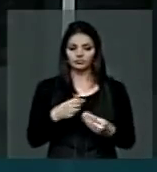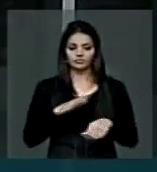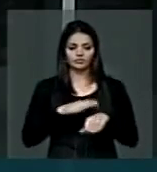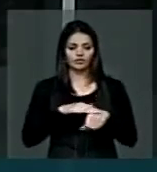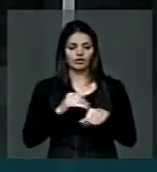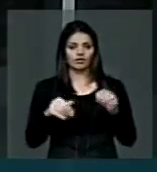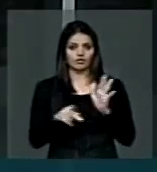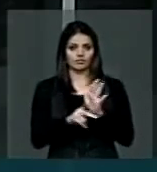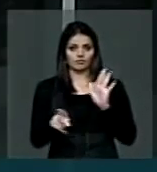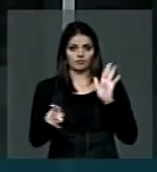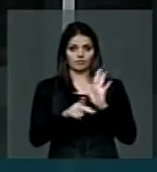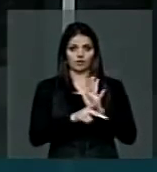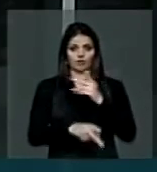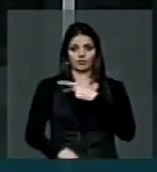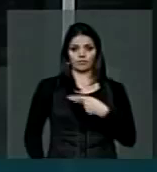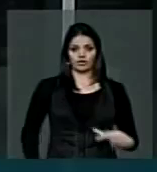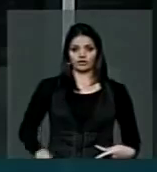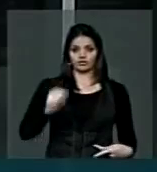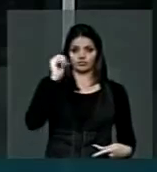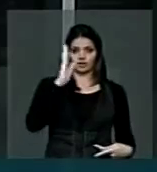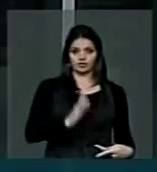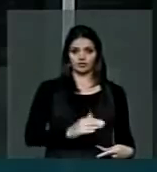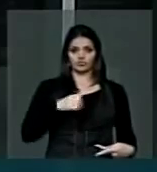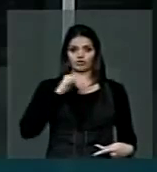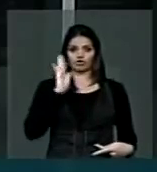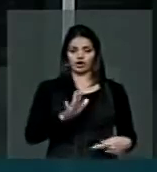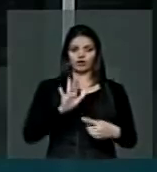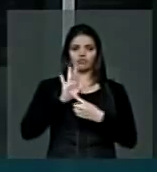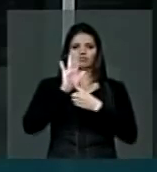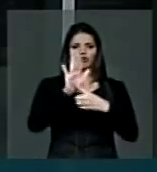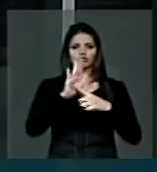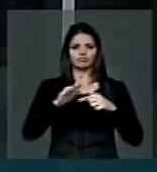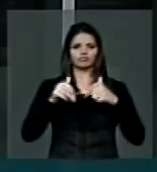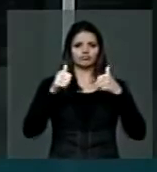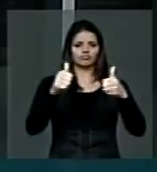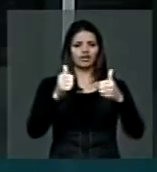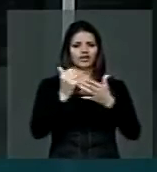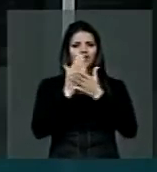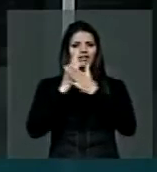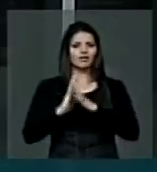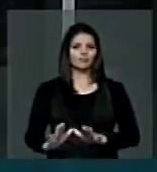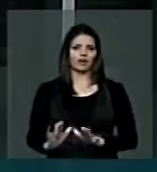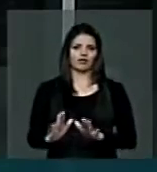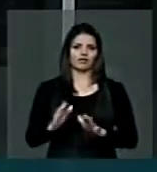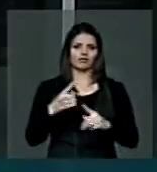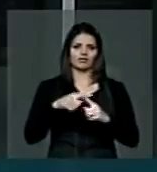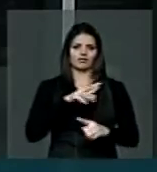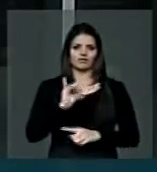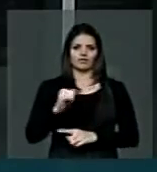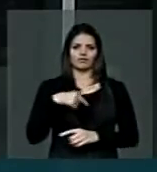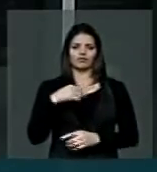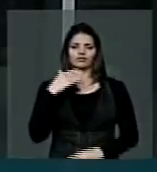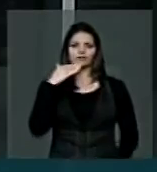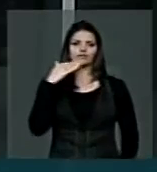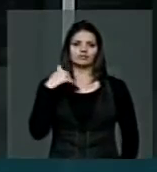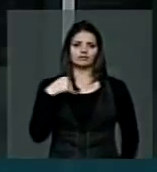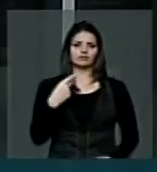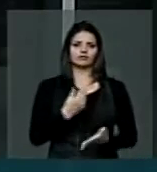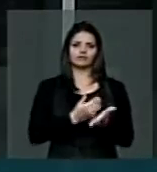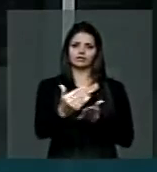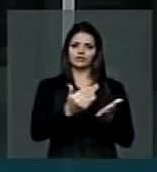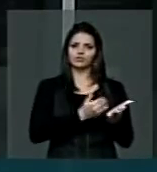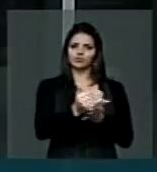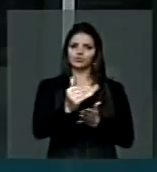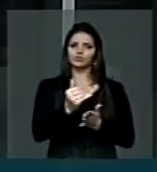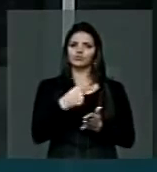que a própria Presidência da República já se mostra disposta a extingui-lo, que seria o empecilho para dar início